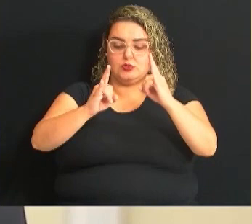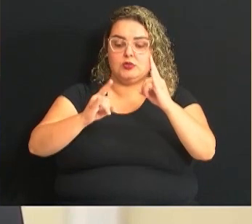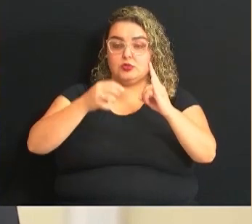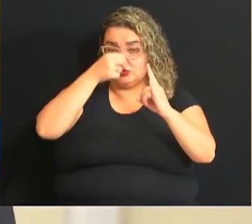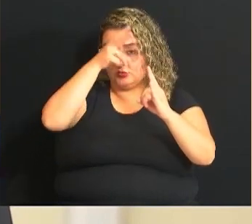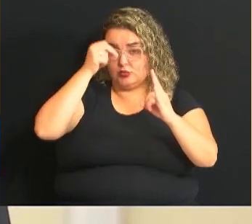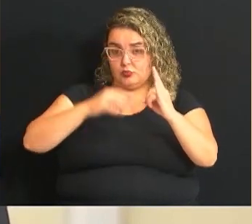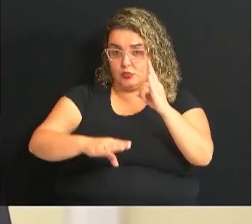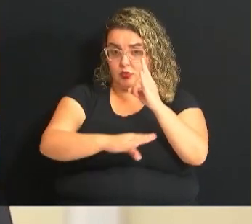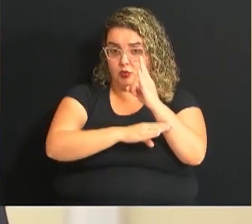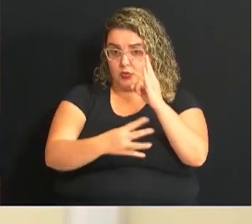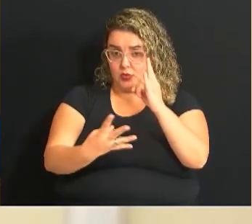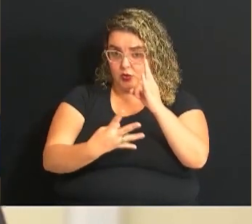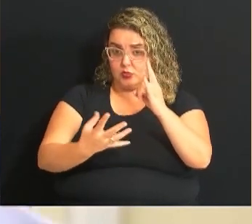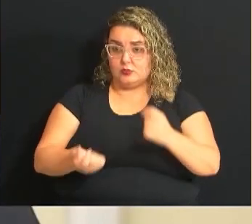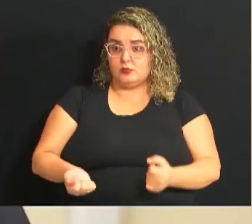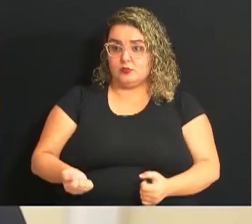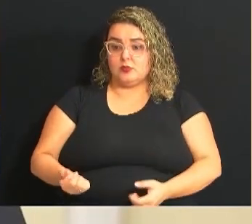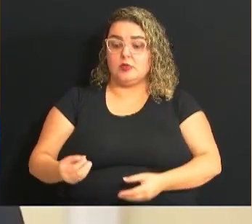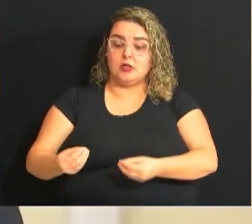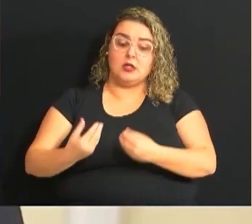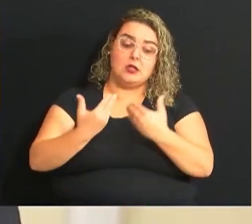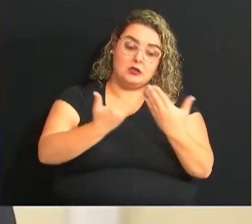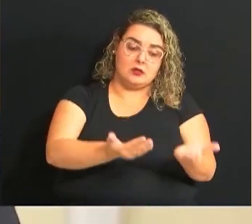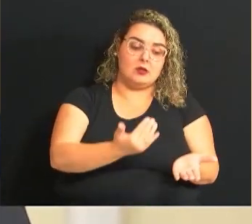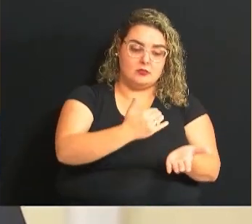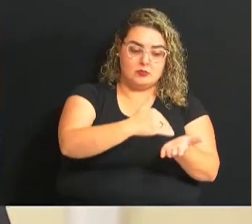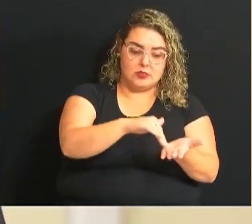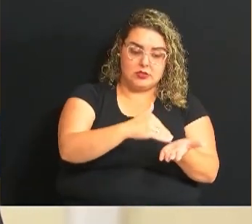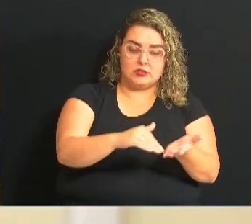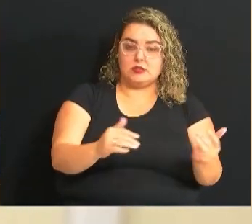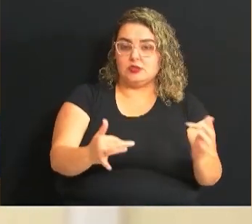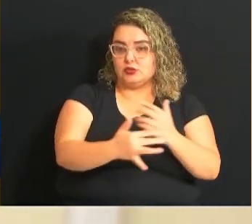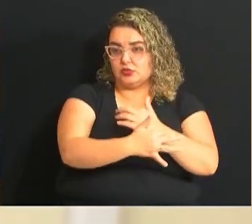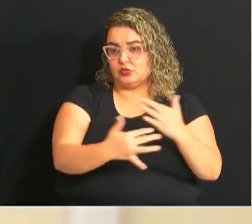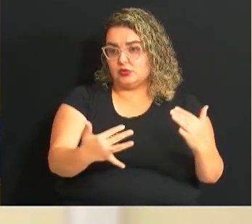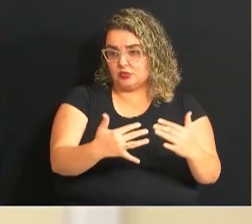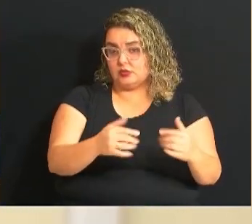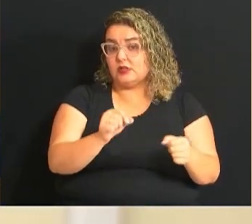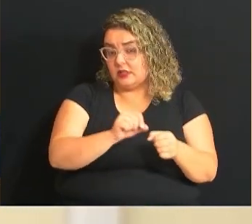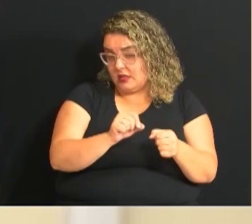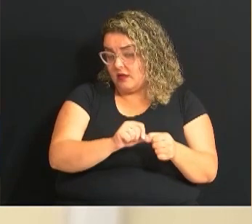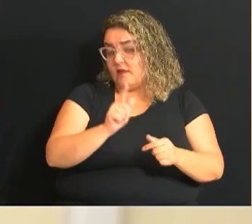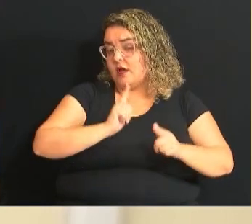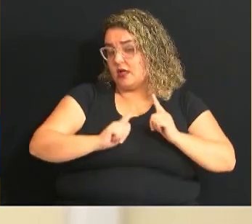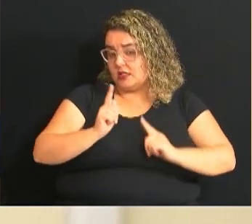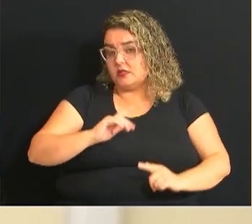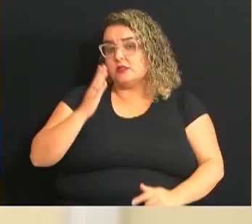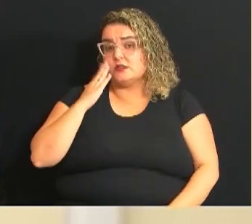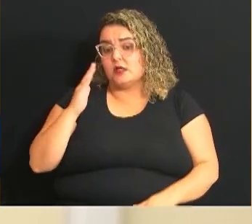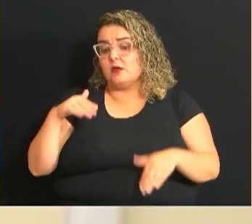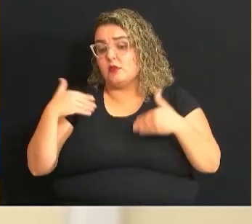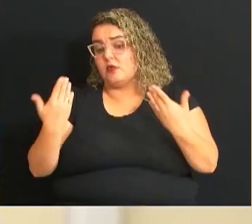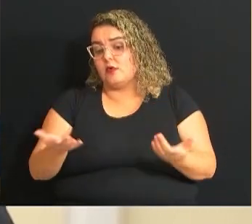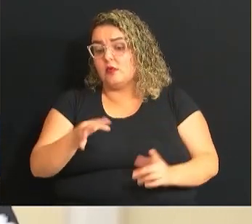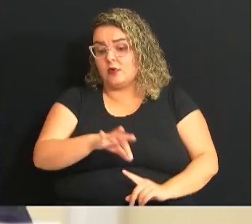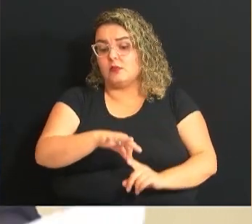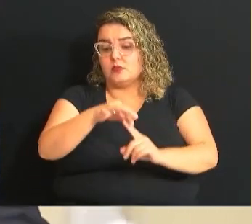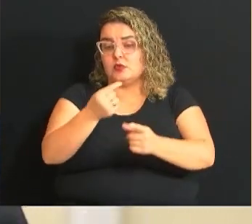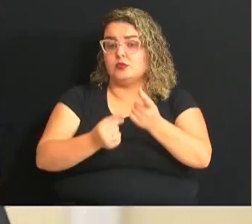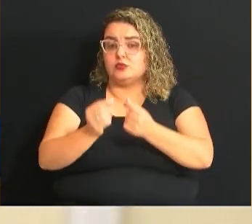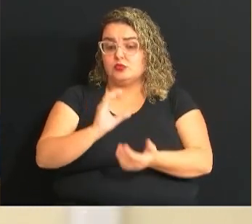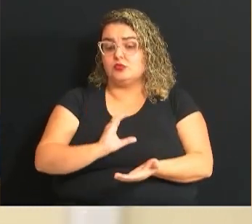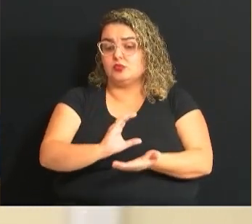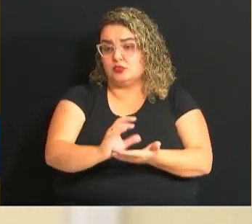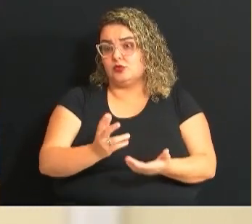de Planejamento e Urbanismo, quem é que faz a gestão e que sabe quais são as prioridades de aplicação dos recursos para